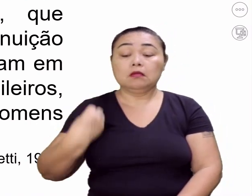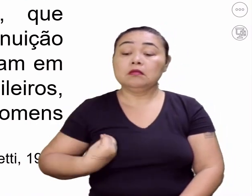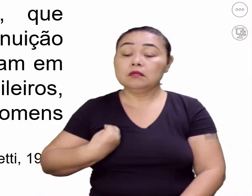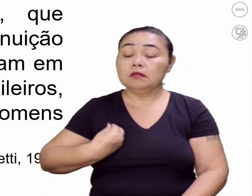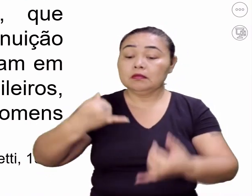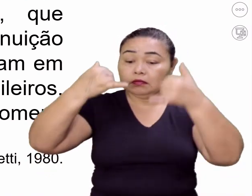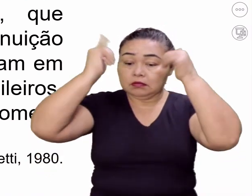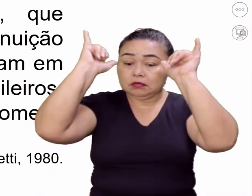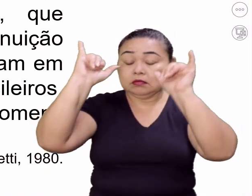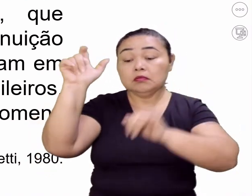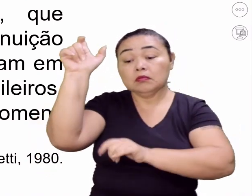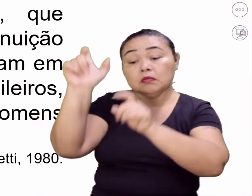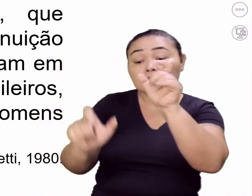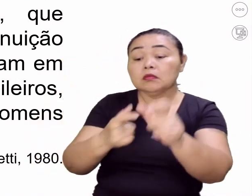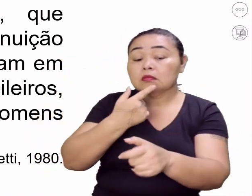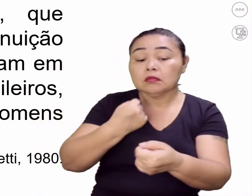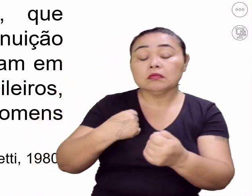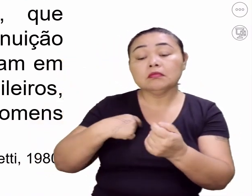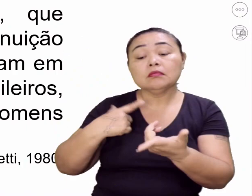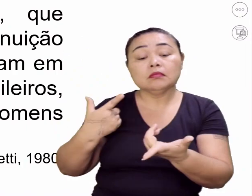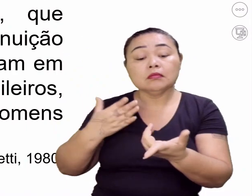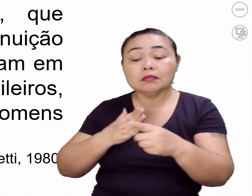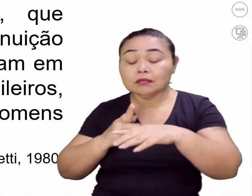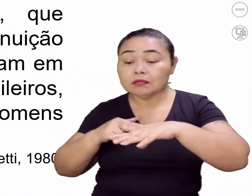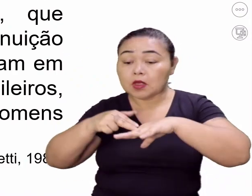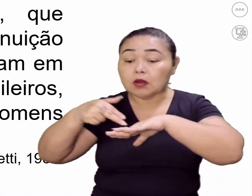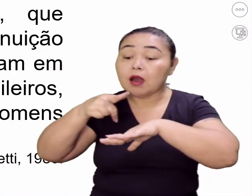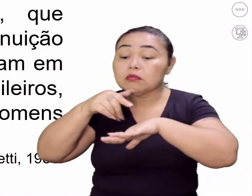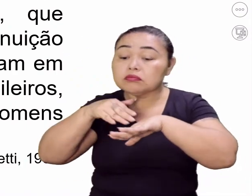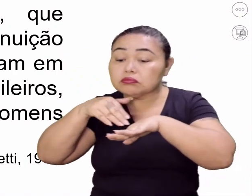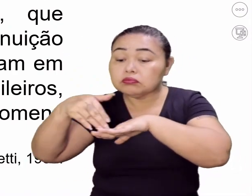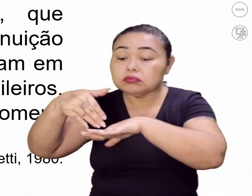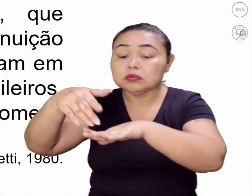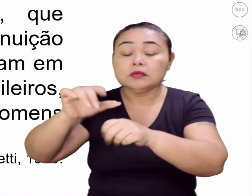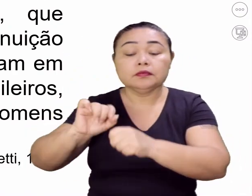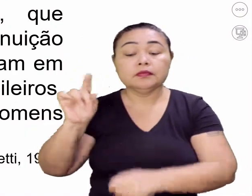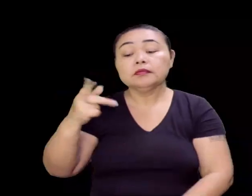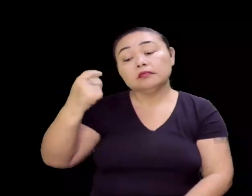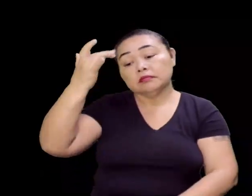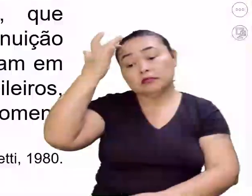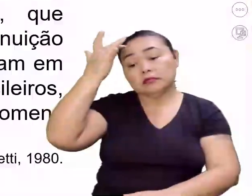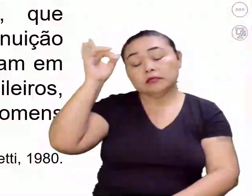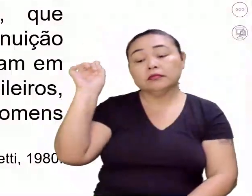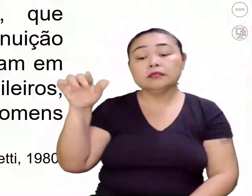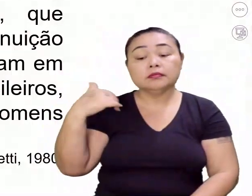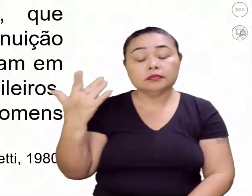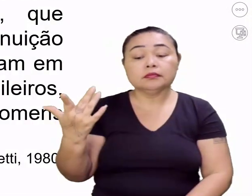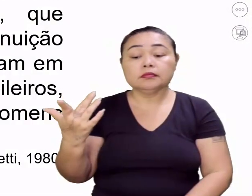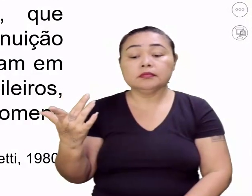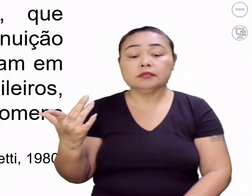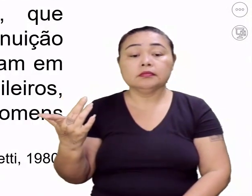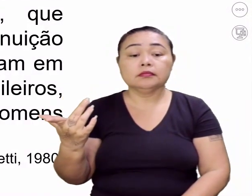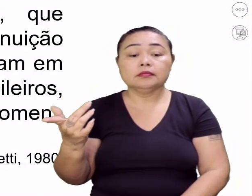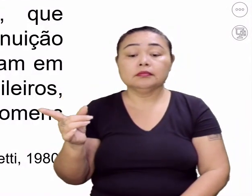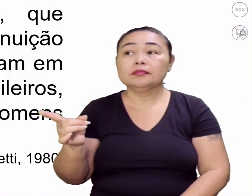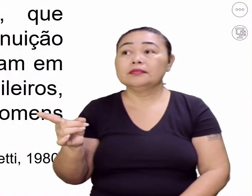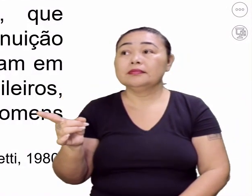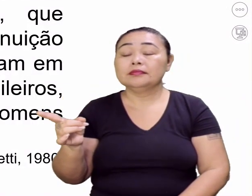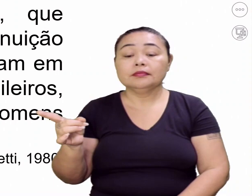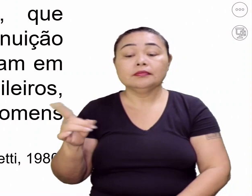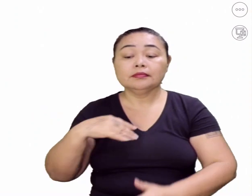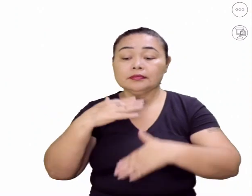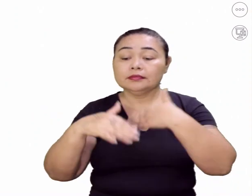a vida do gado e dos homens que tentam atravessá-los. Olha aí, uma reflexão, né, sobre a questão